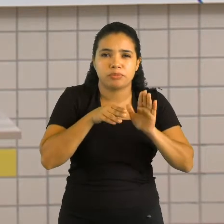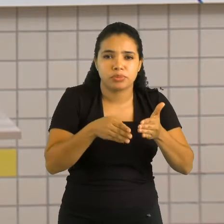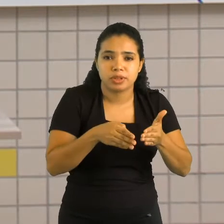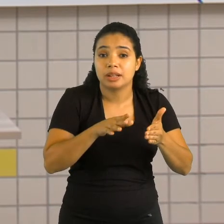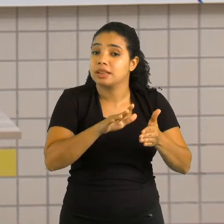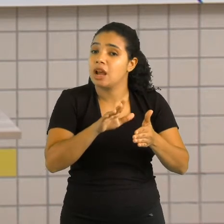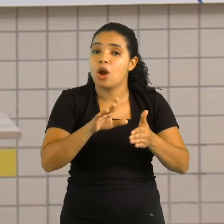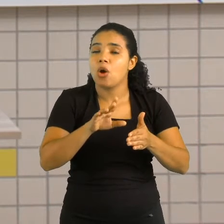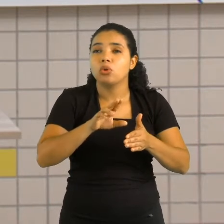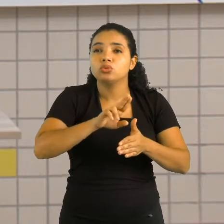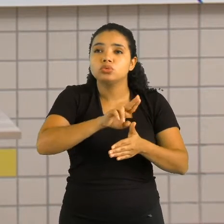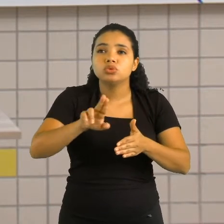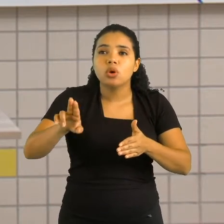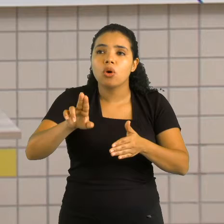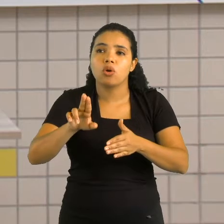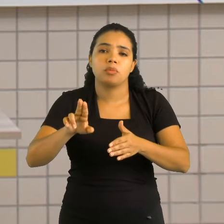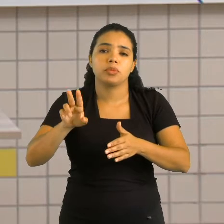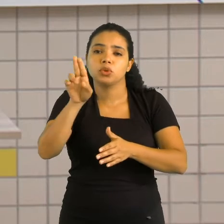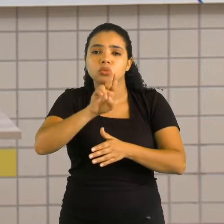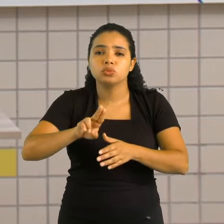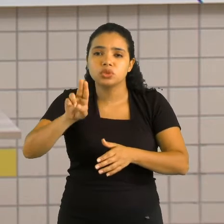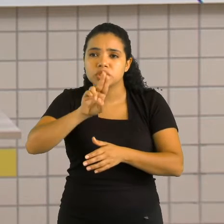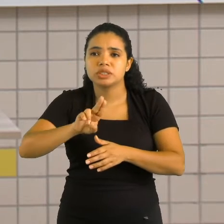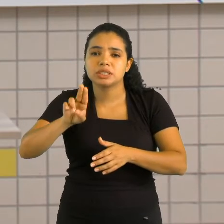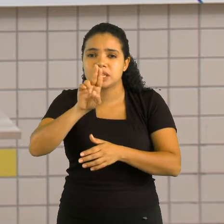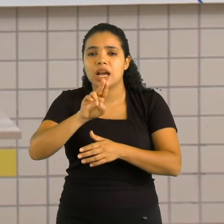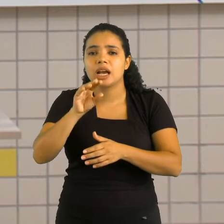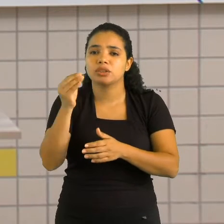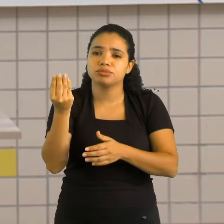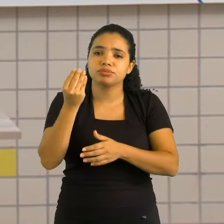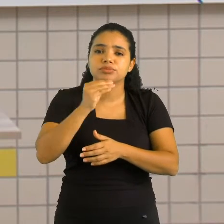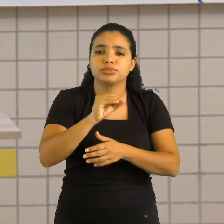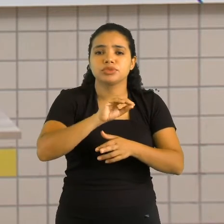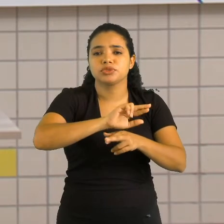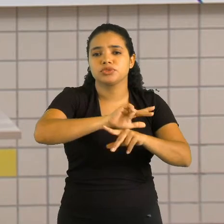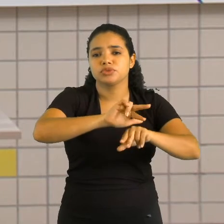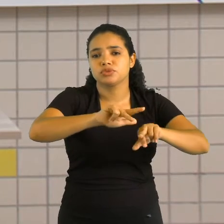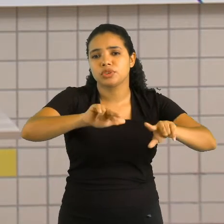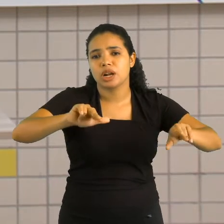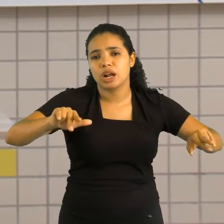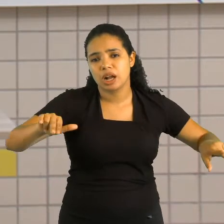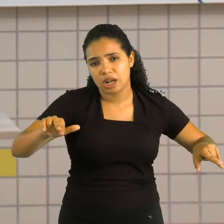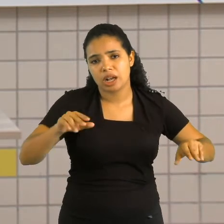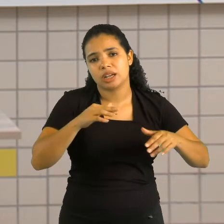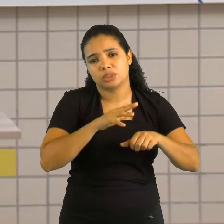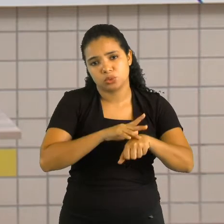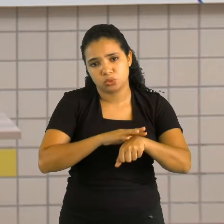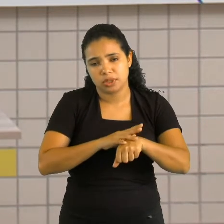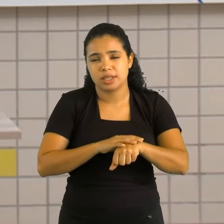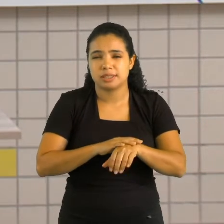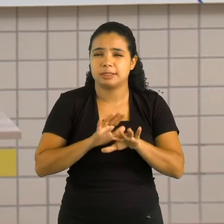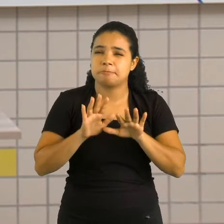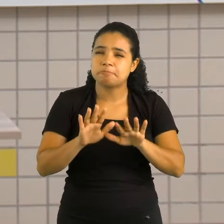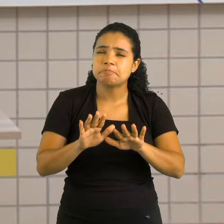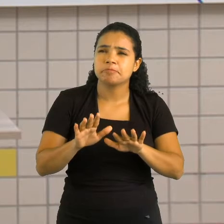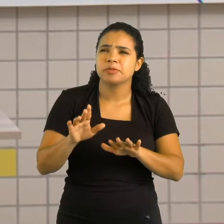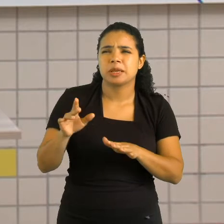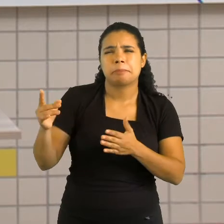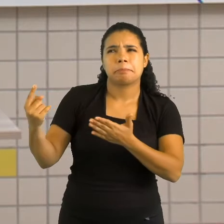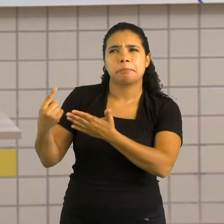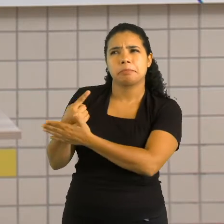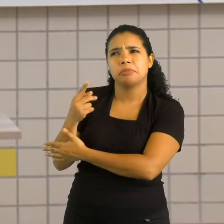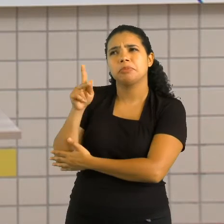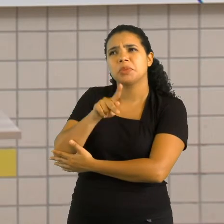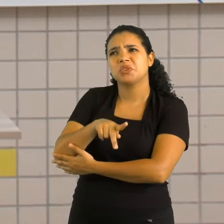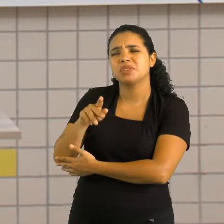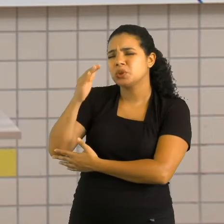nome genérico usado para denominar várias doenças. Professora, não entendi, mas